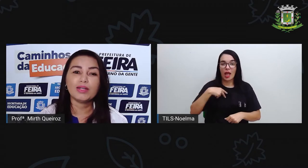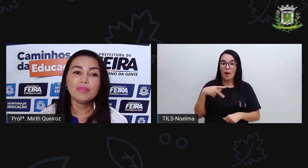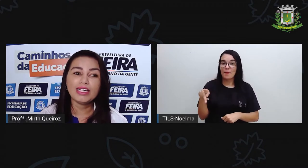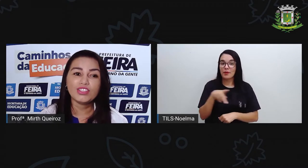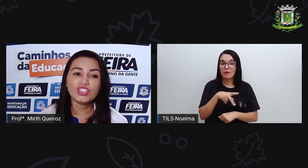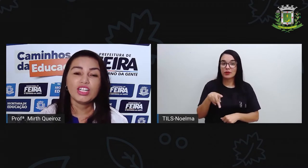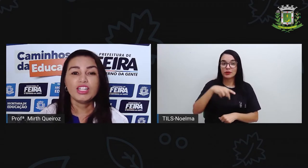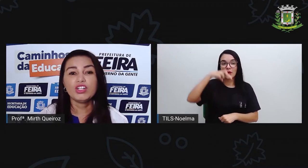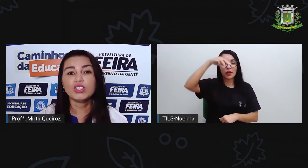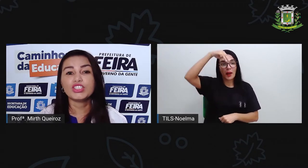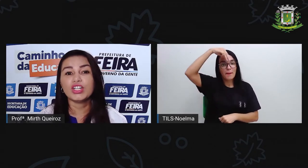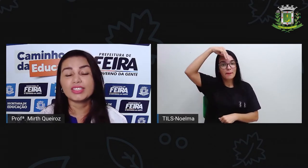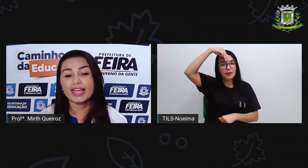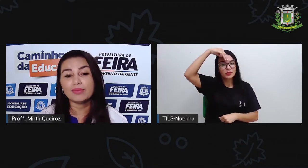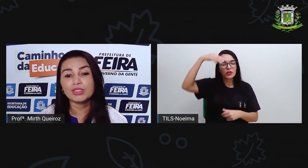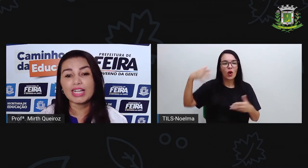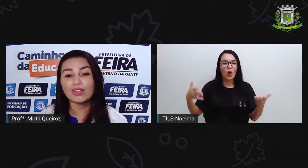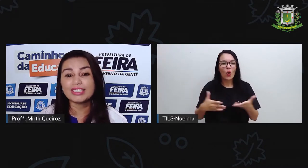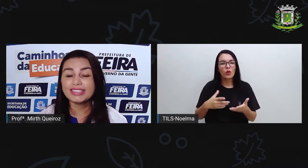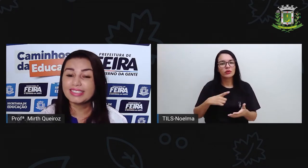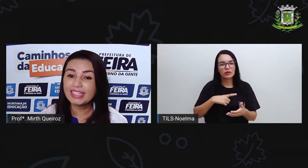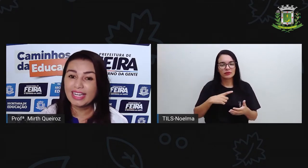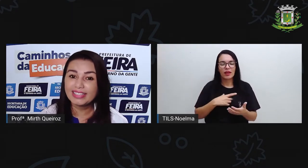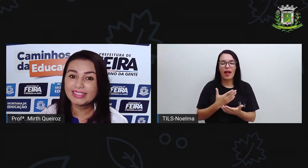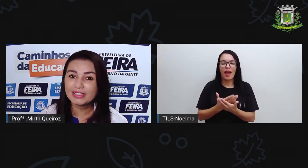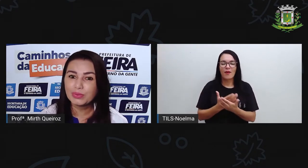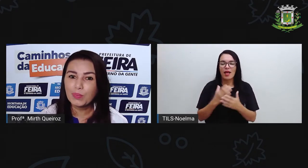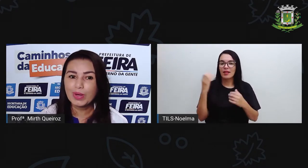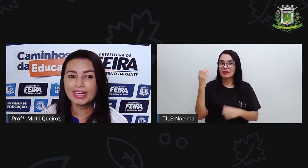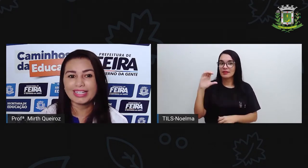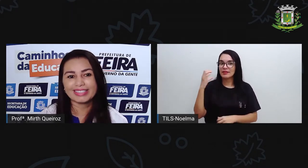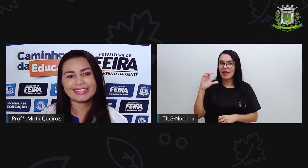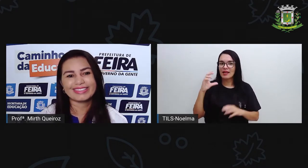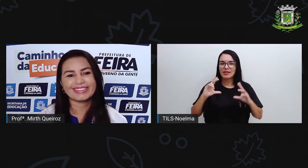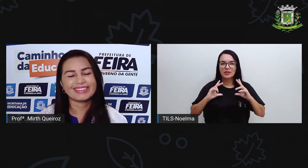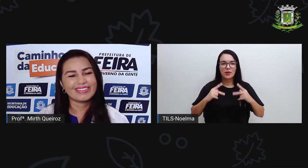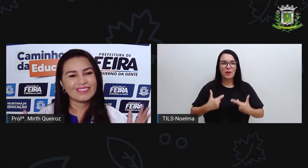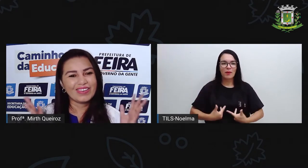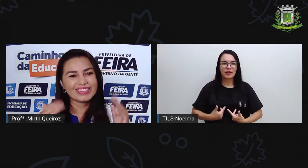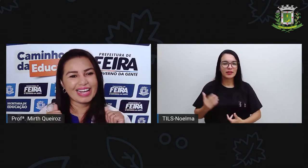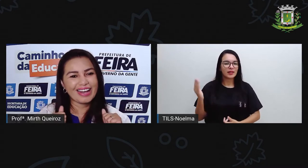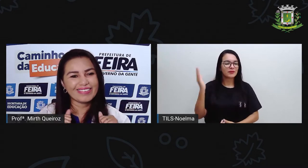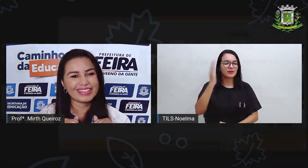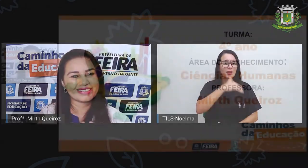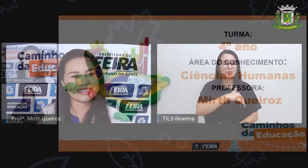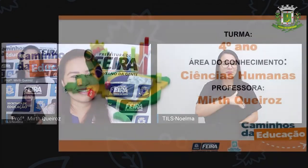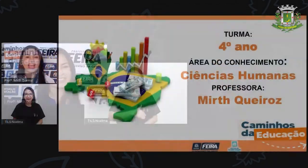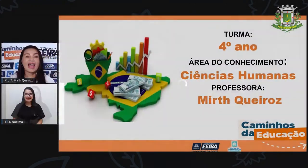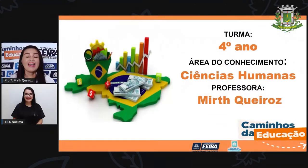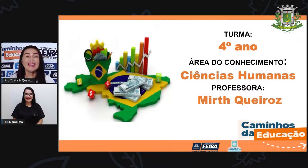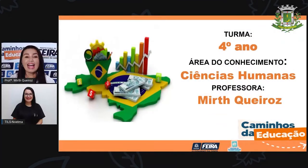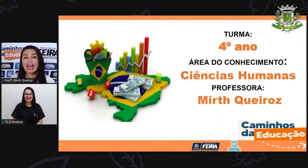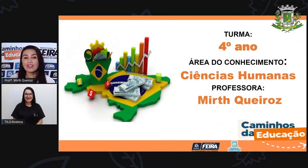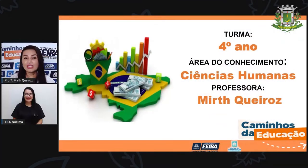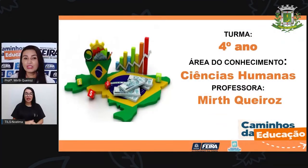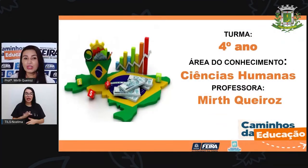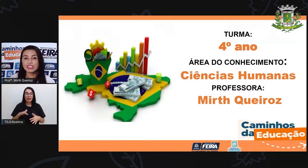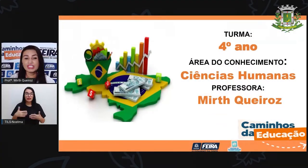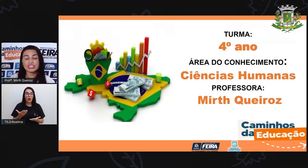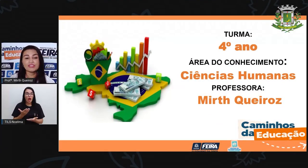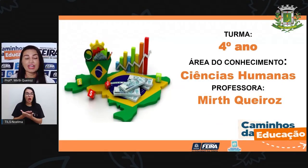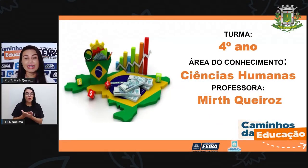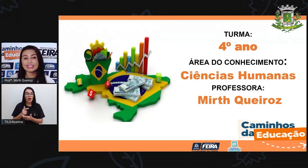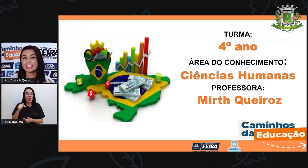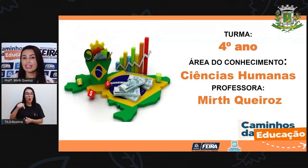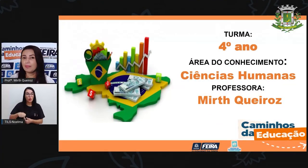professora Mirth e hoje nós teremos aula de ciências humanas. Vamos à aula? Na aula de hoje